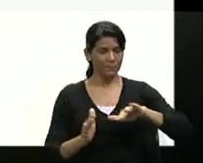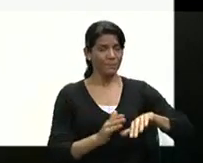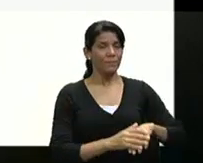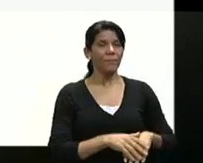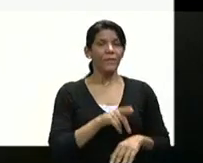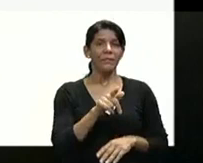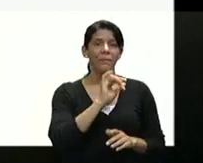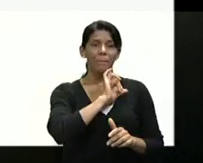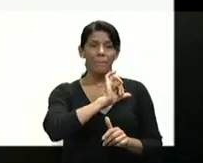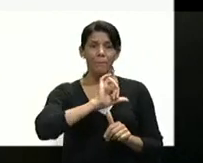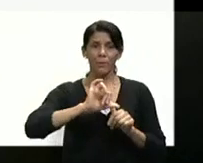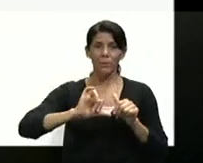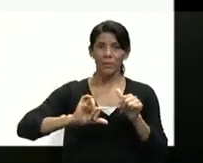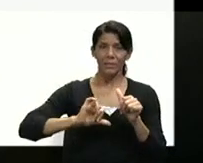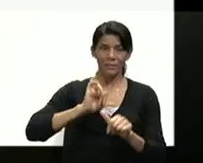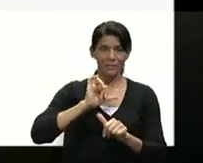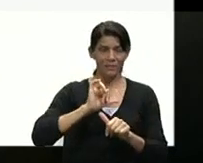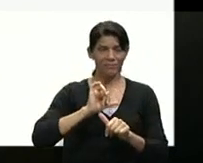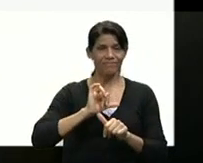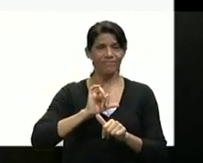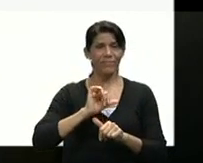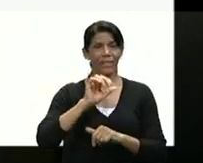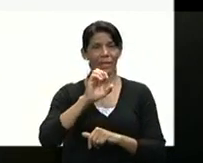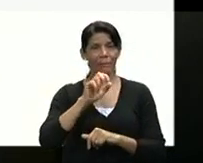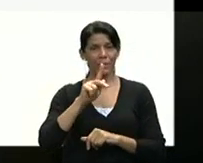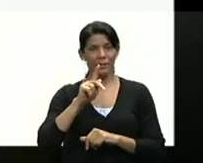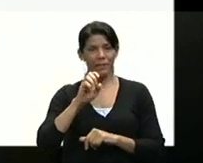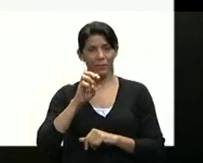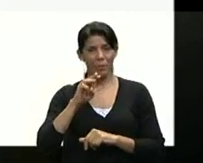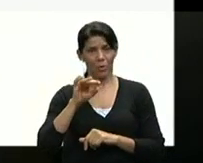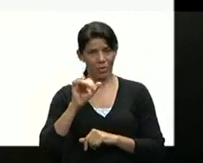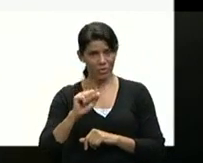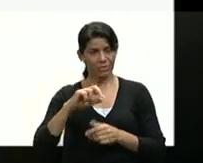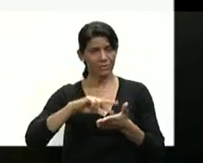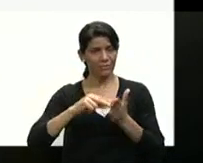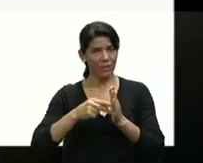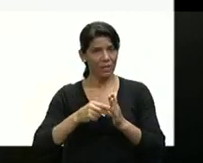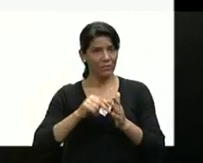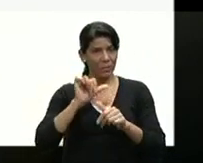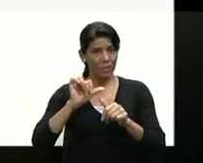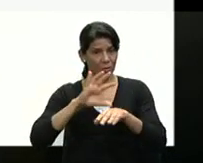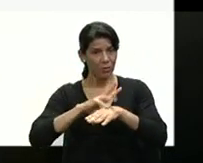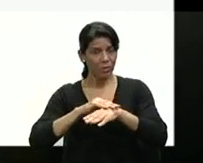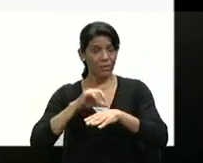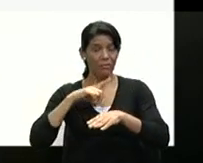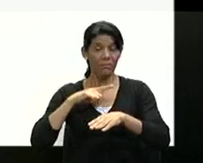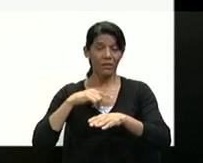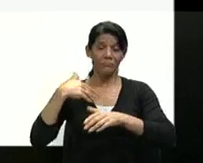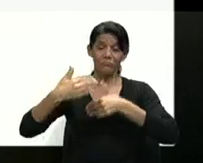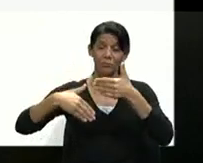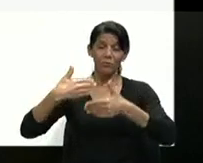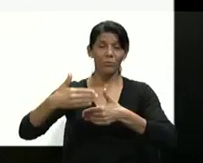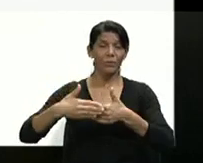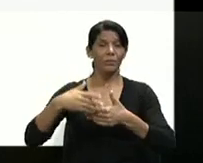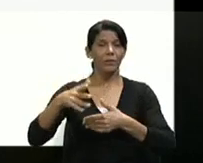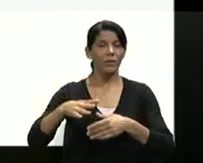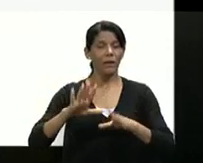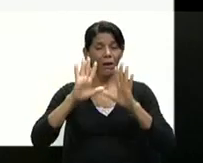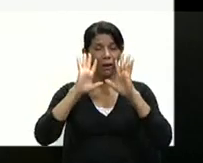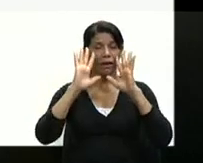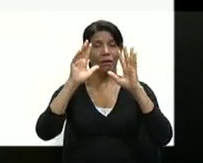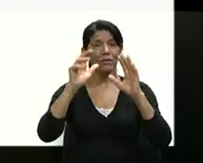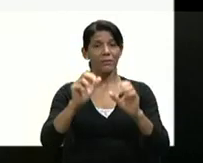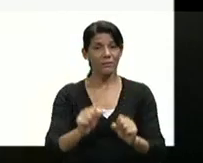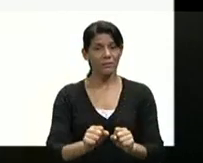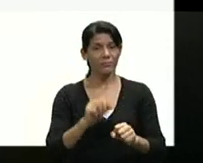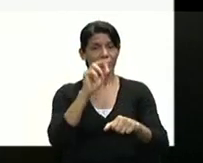essa nossa mudança epidemiológica vai ter como um elemento fundamental de sucesso nas ações a atenção primária